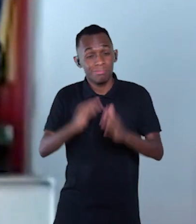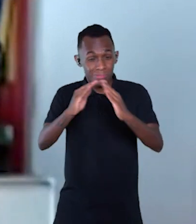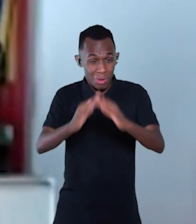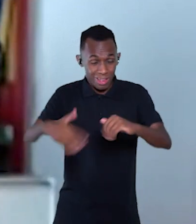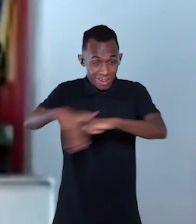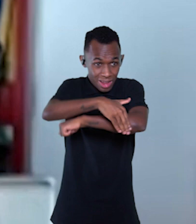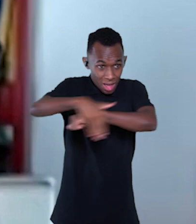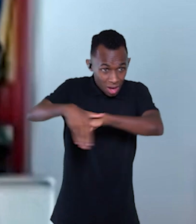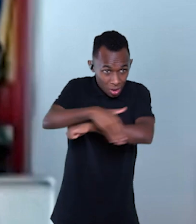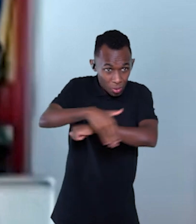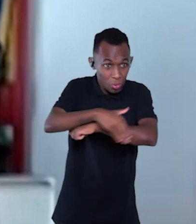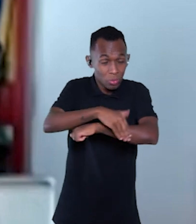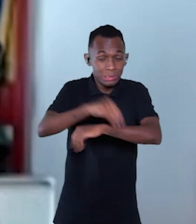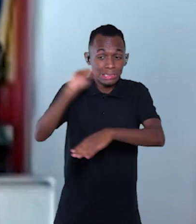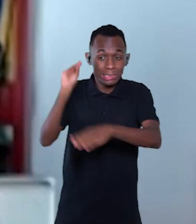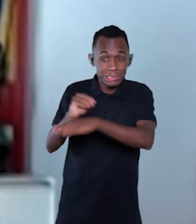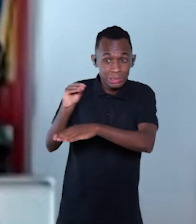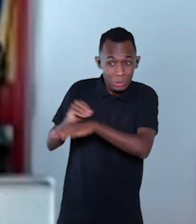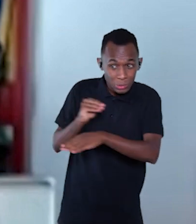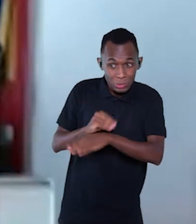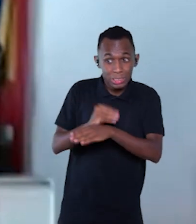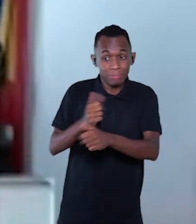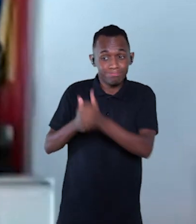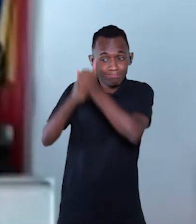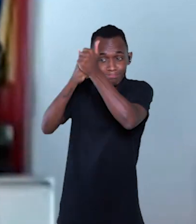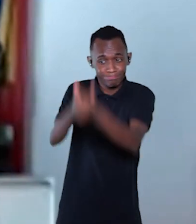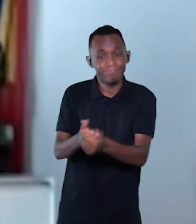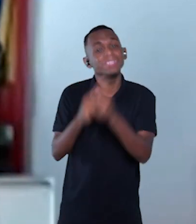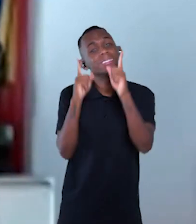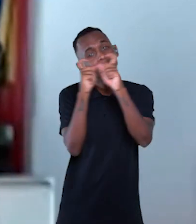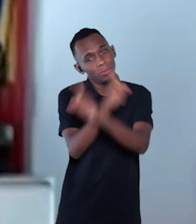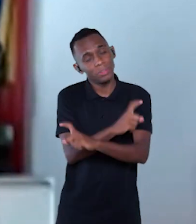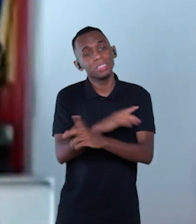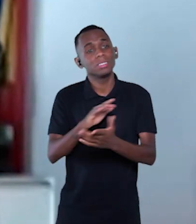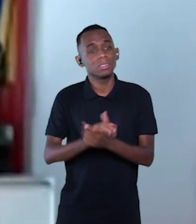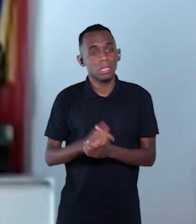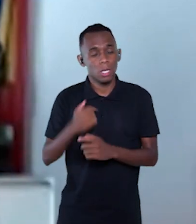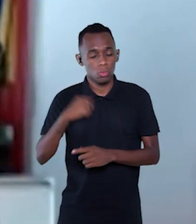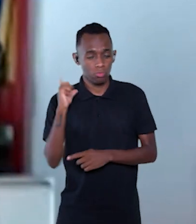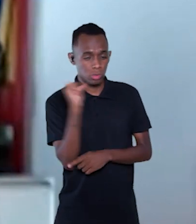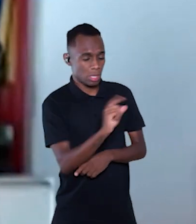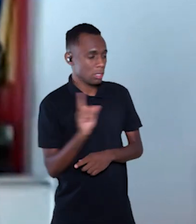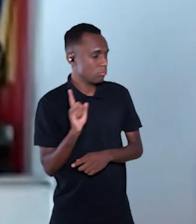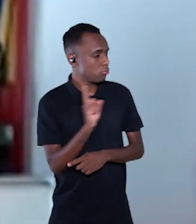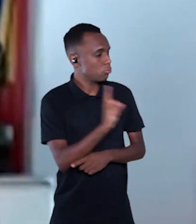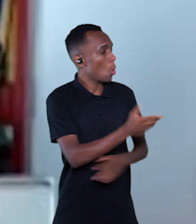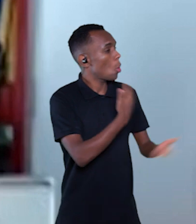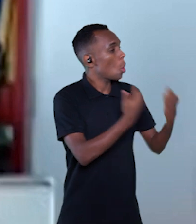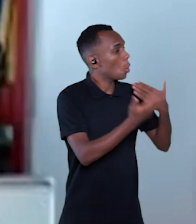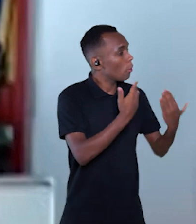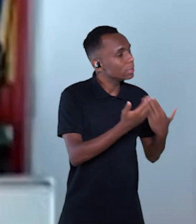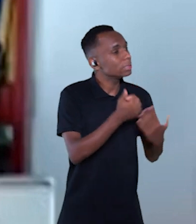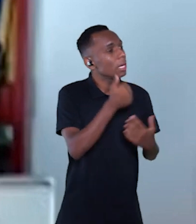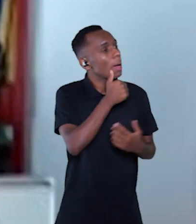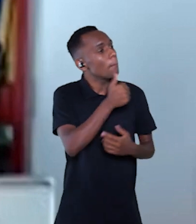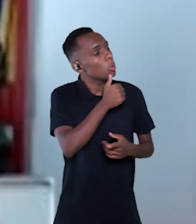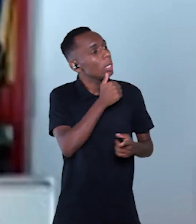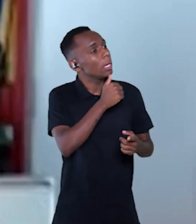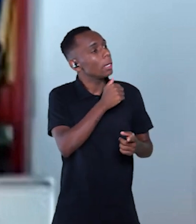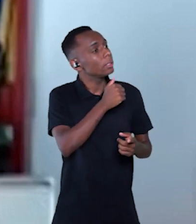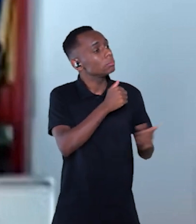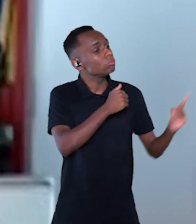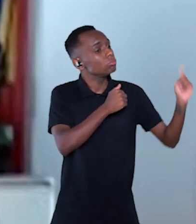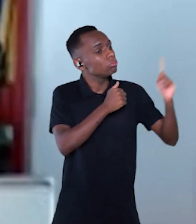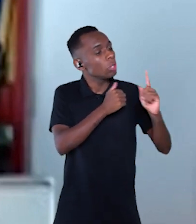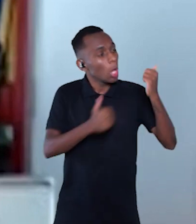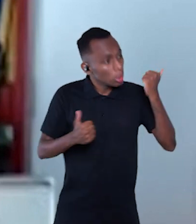Por estar em situação de rua, coordenar seu cuidado seria ainda mais difícil. Saí da sala de curativos e fui conversar com a senhora